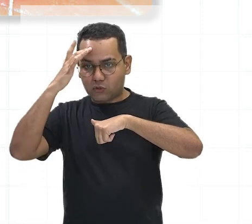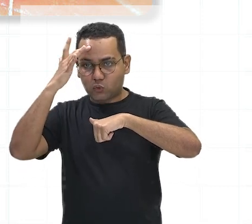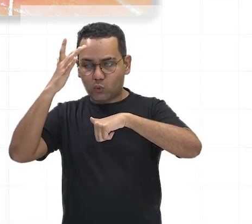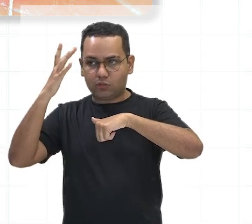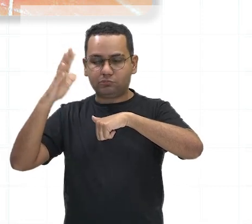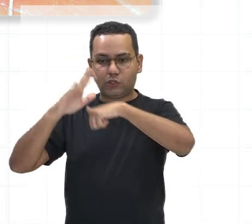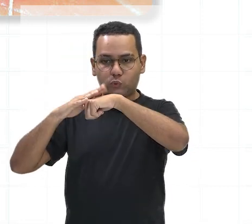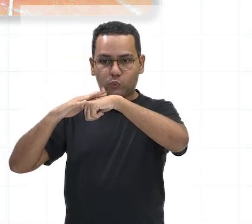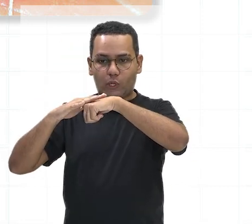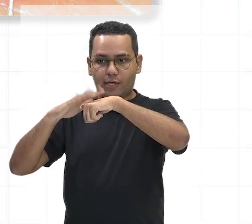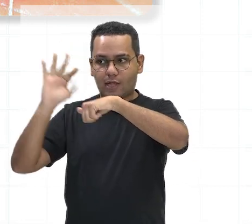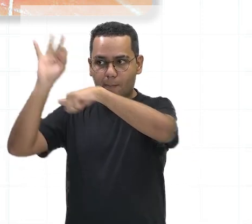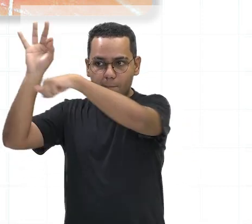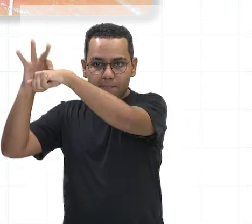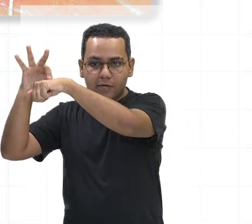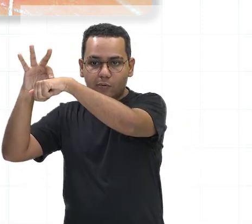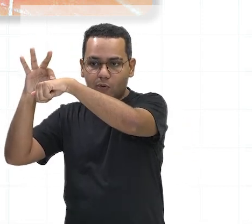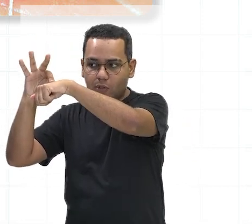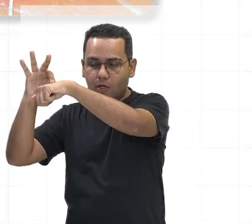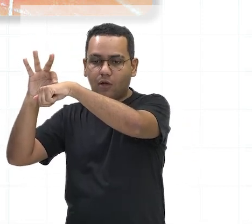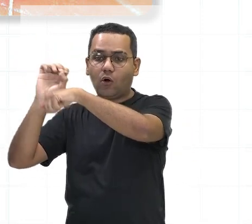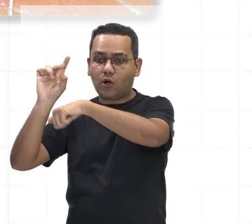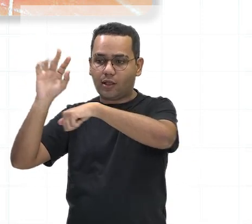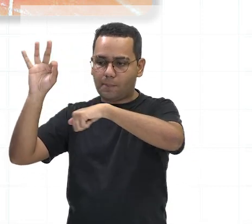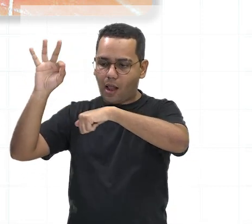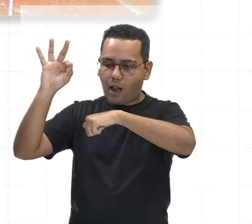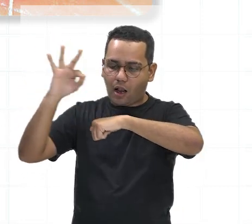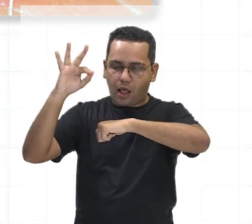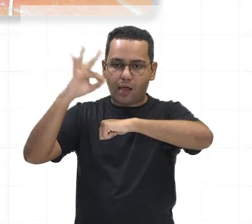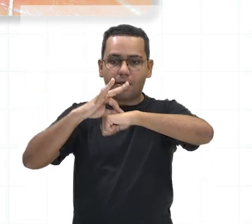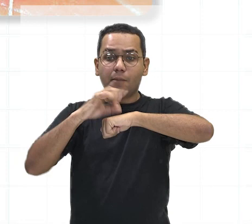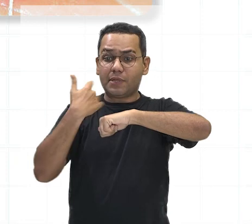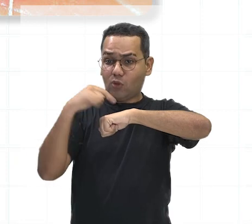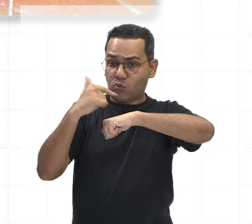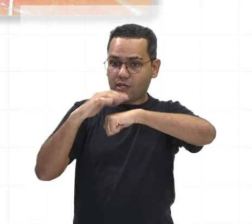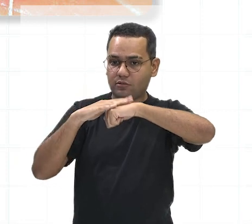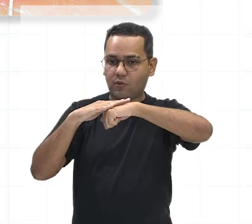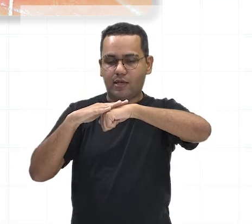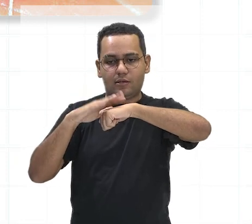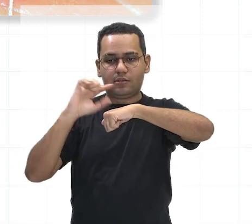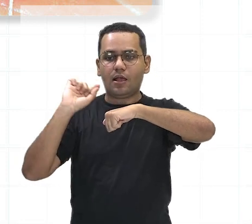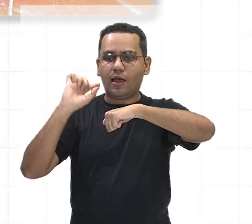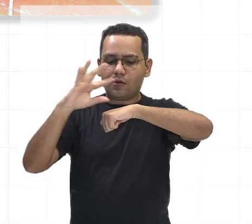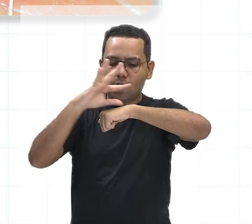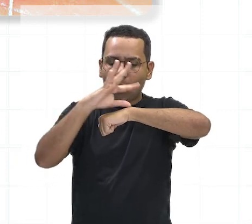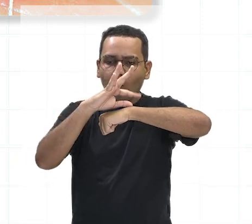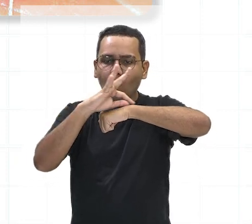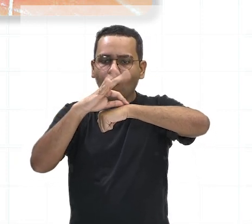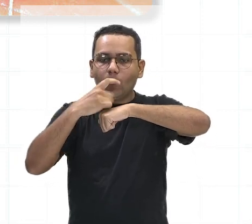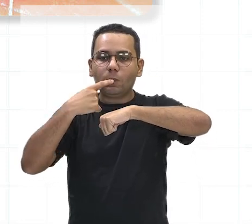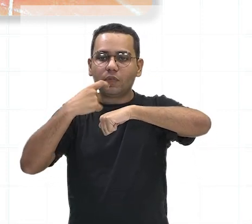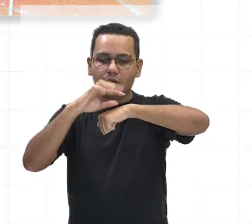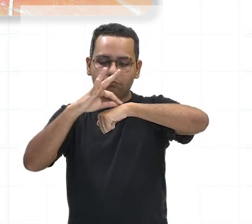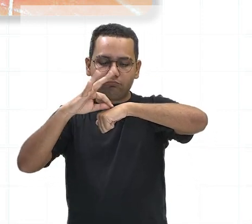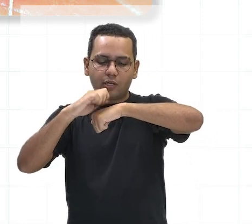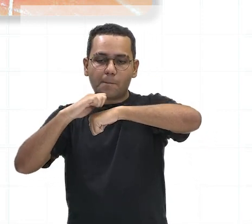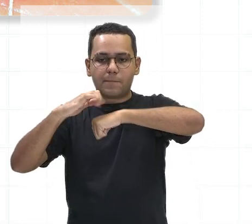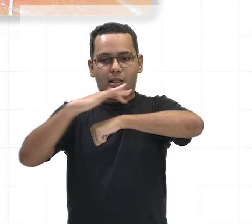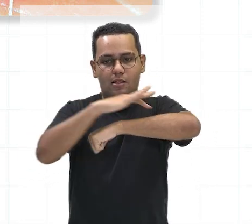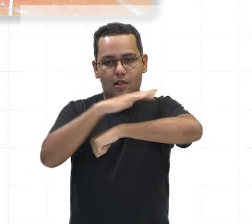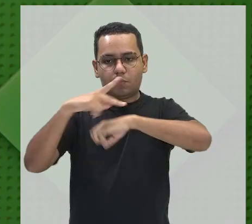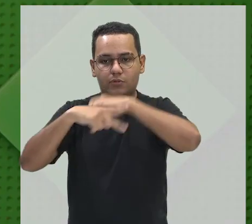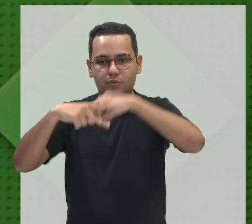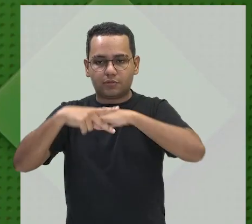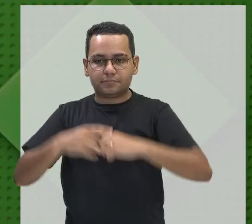contaminada antes, ela vai estar passando para essa pessoa agora a leishmaniose, né? Através da sua saliva, passando ali aquele